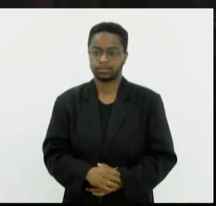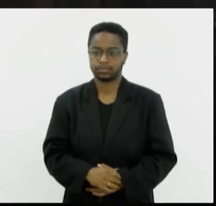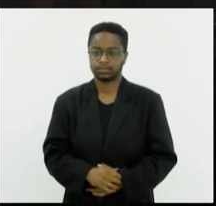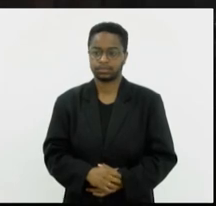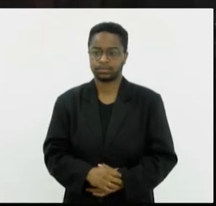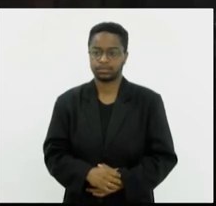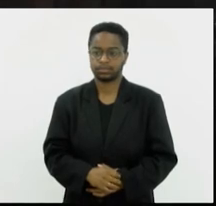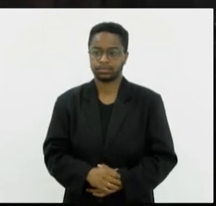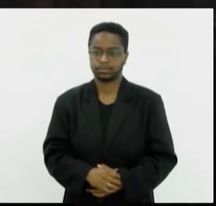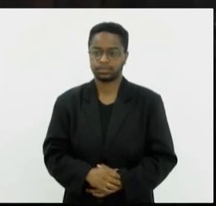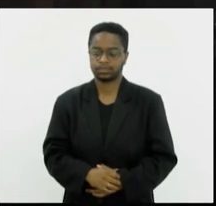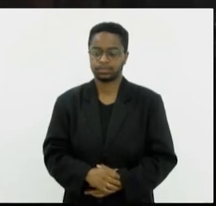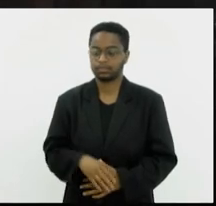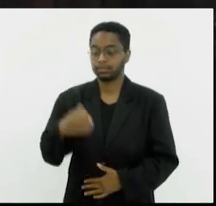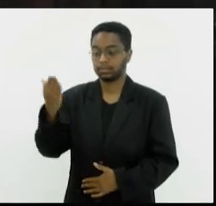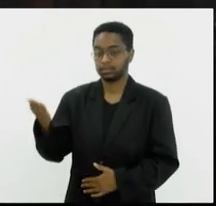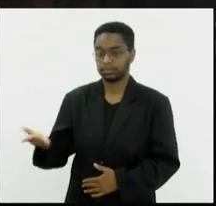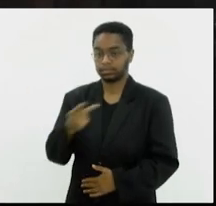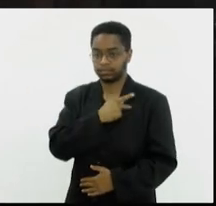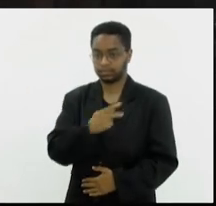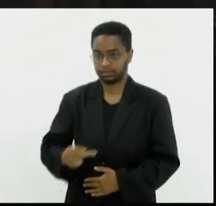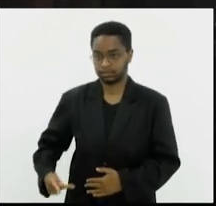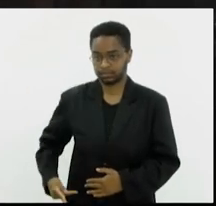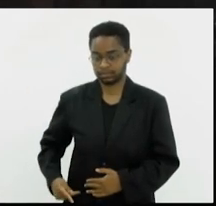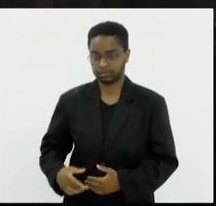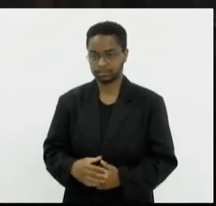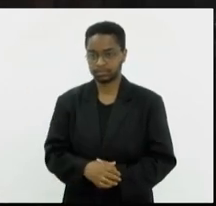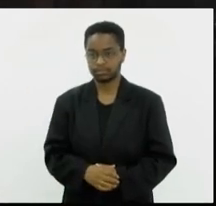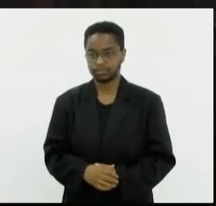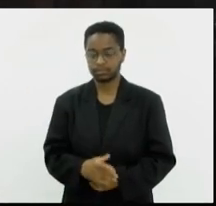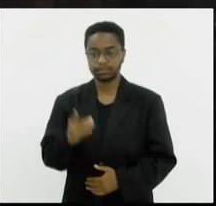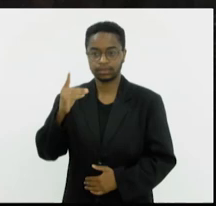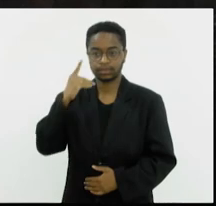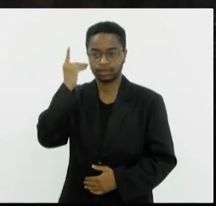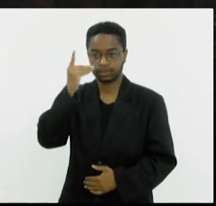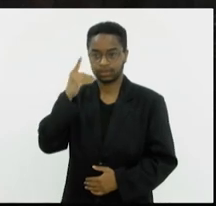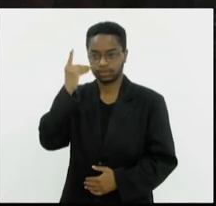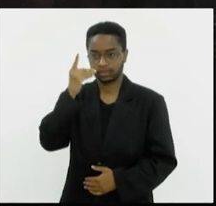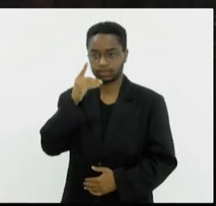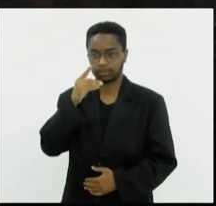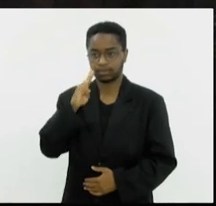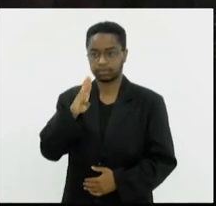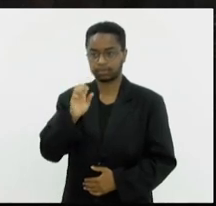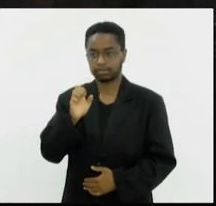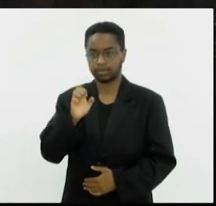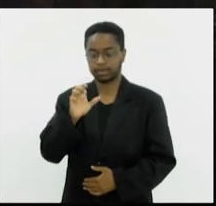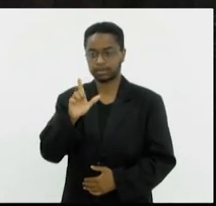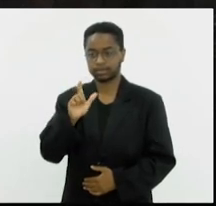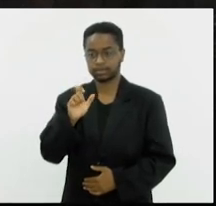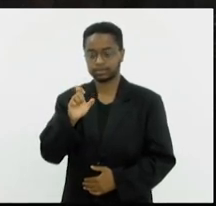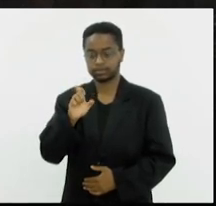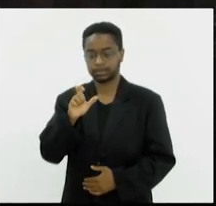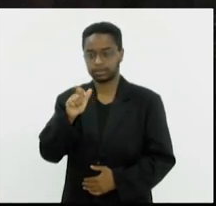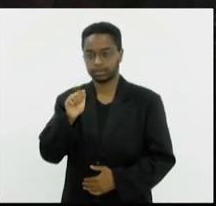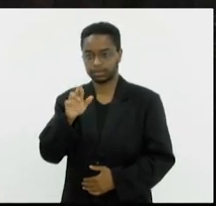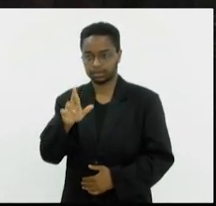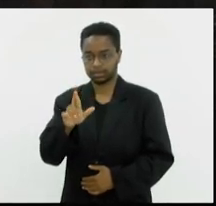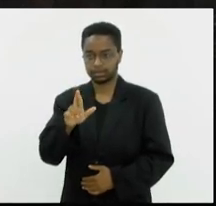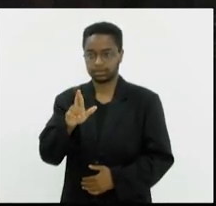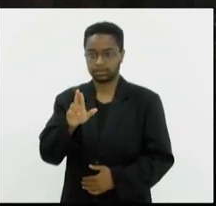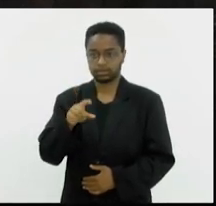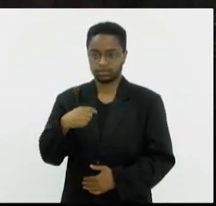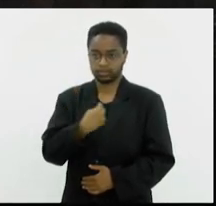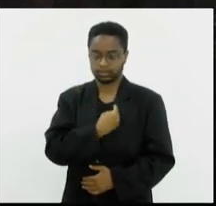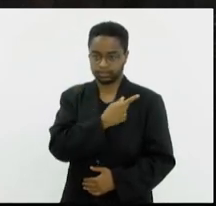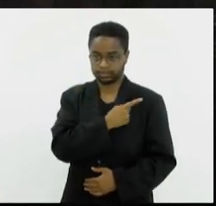Rocha senhora Presidente Deputado Barcelar nosso